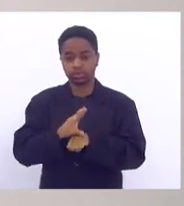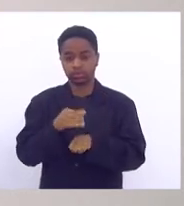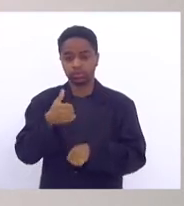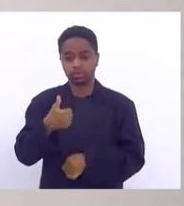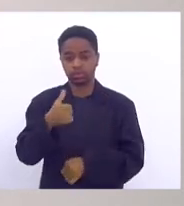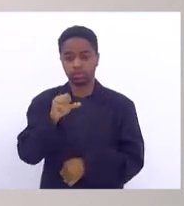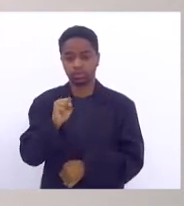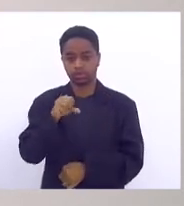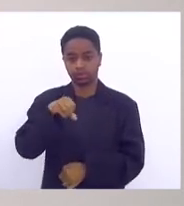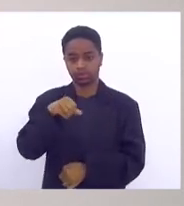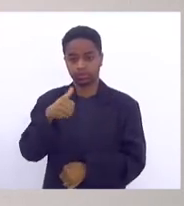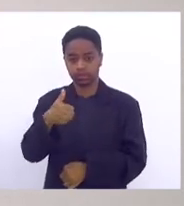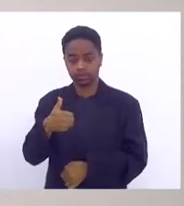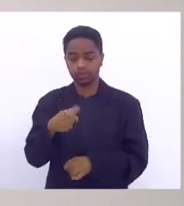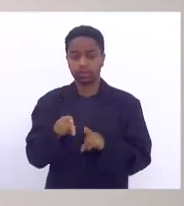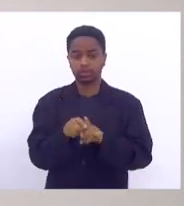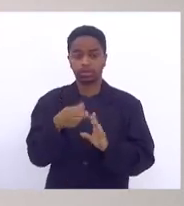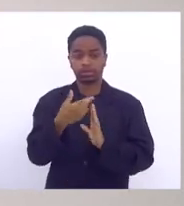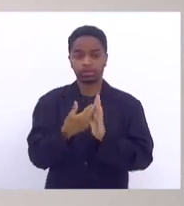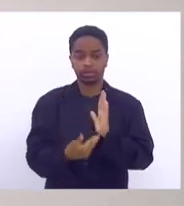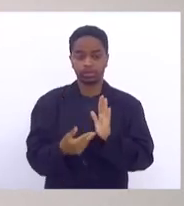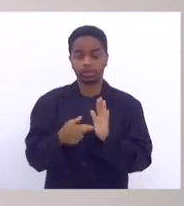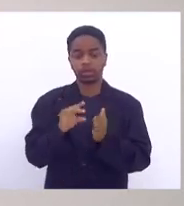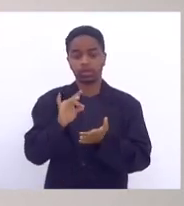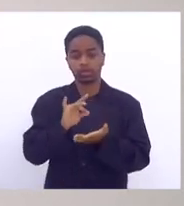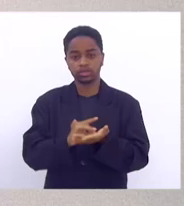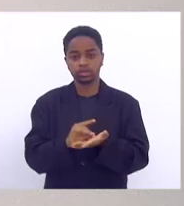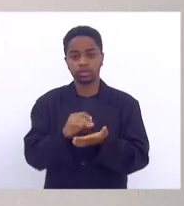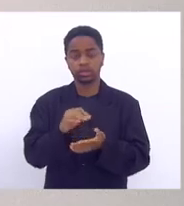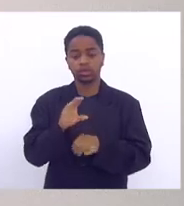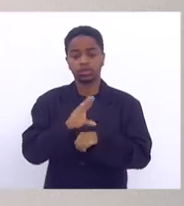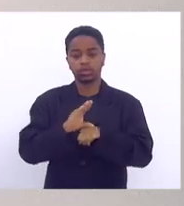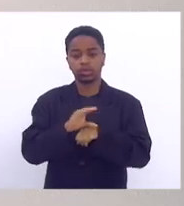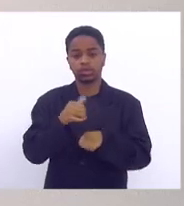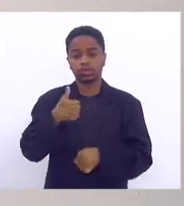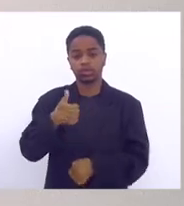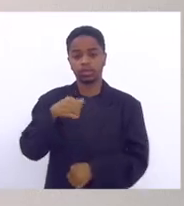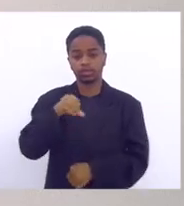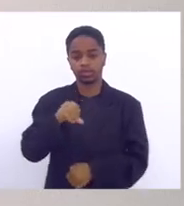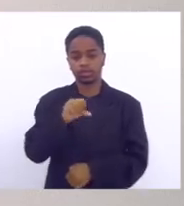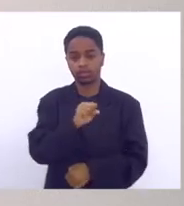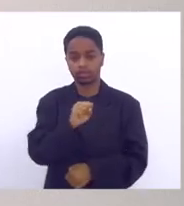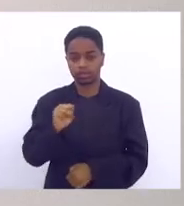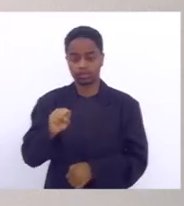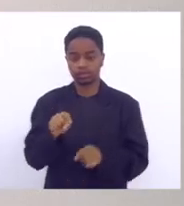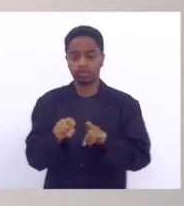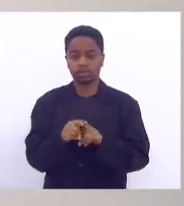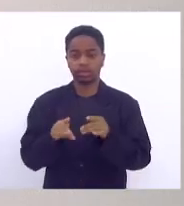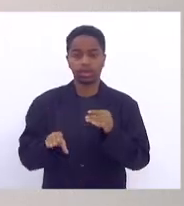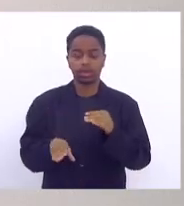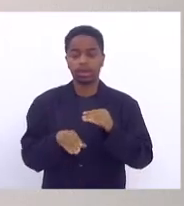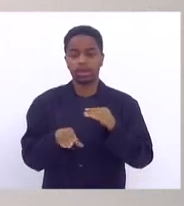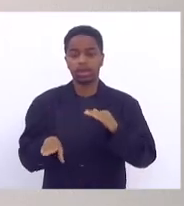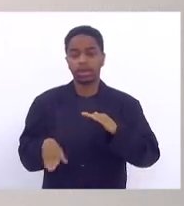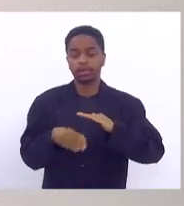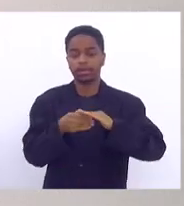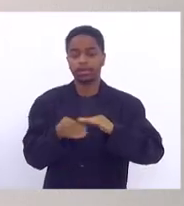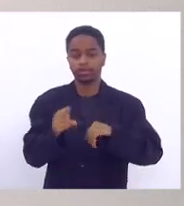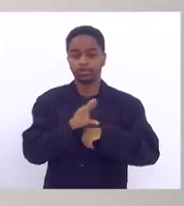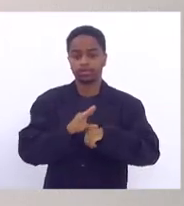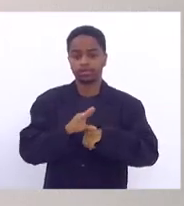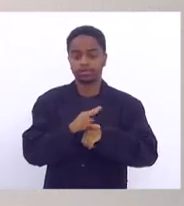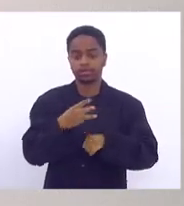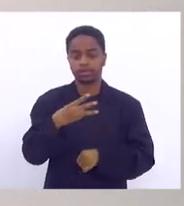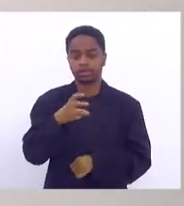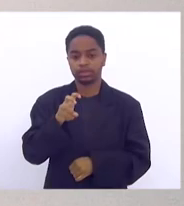1891 da redação original da Constituição de 1988 da emenda constitucional 35